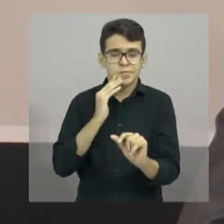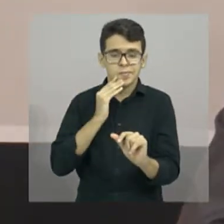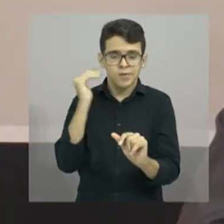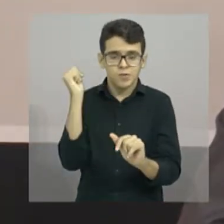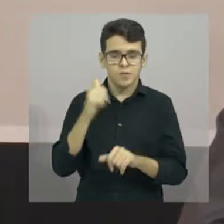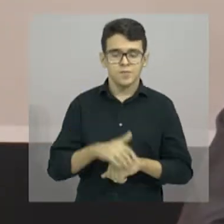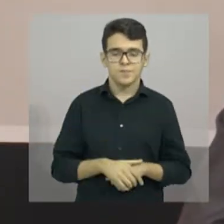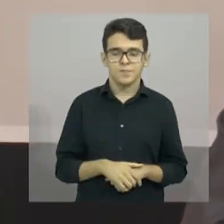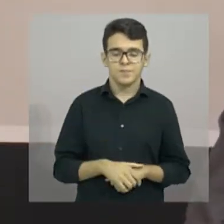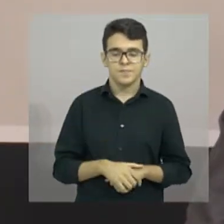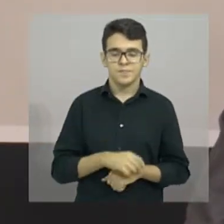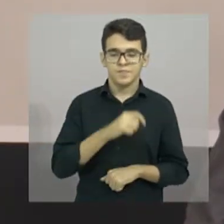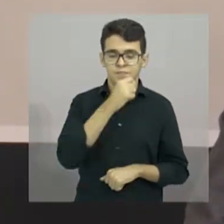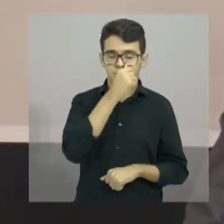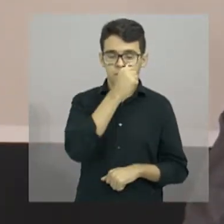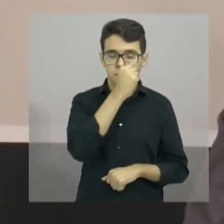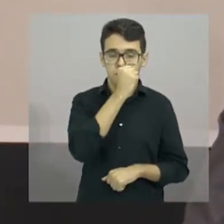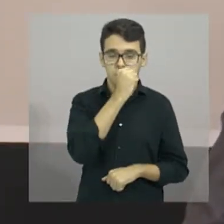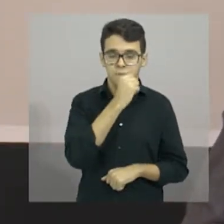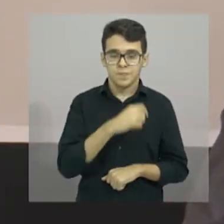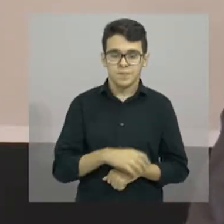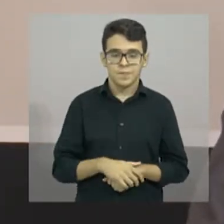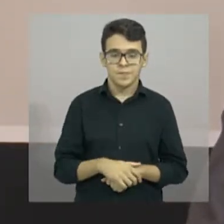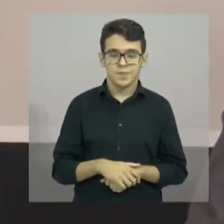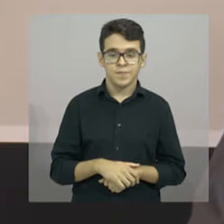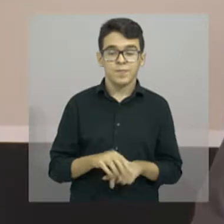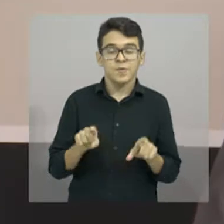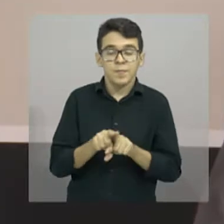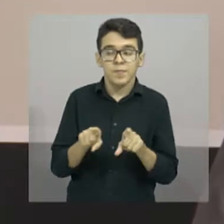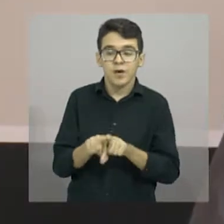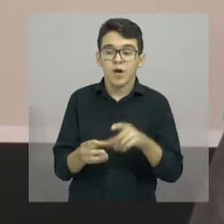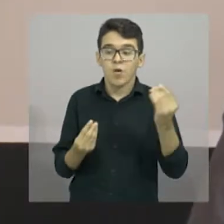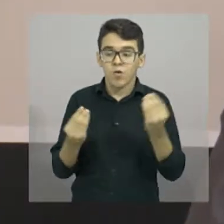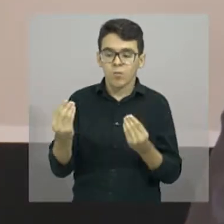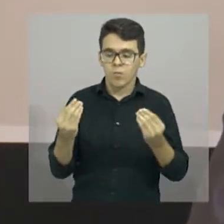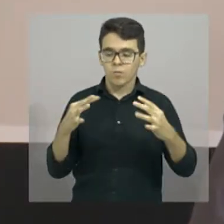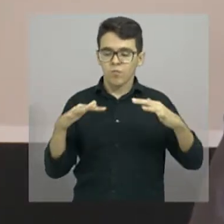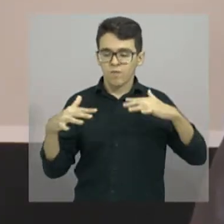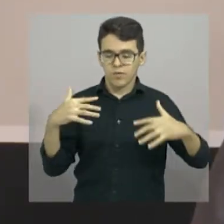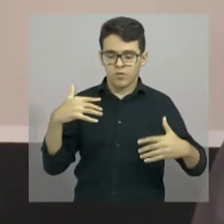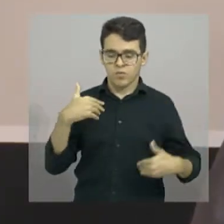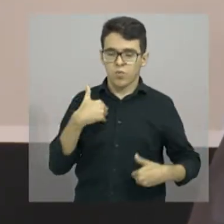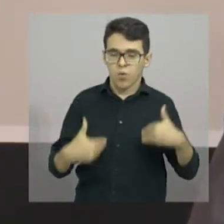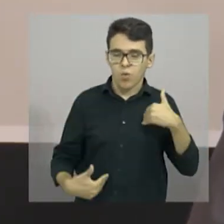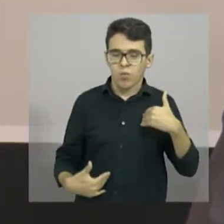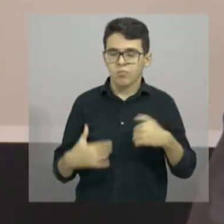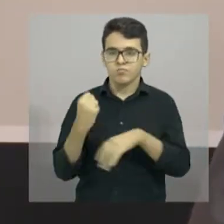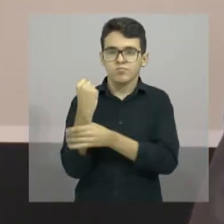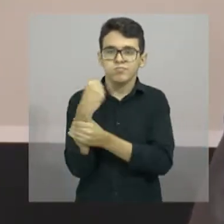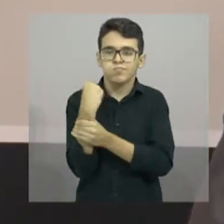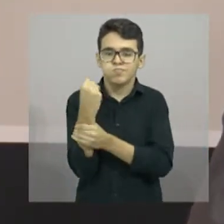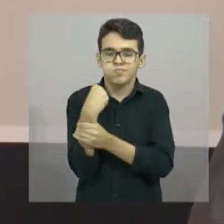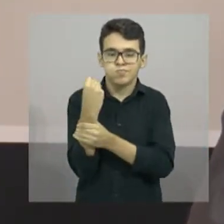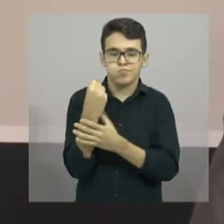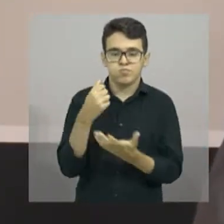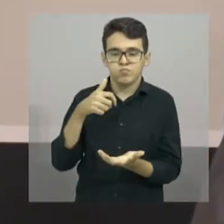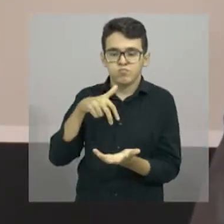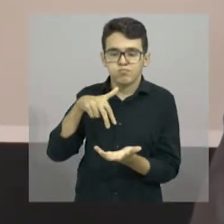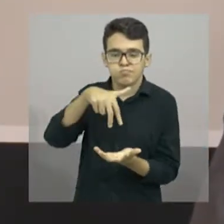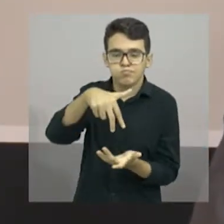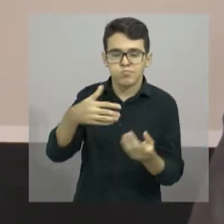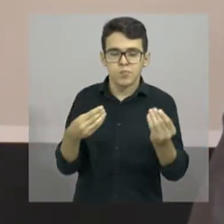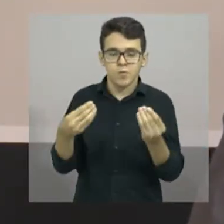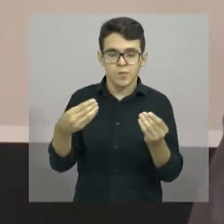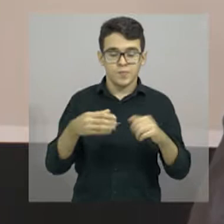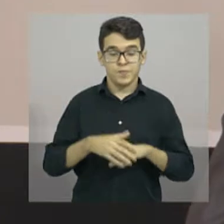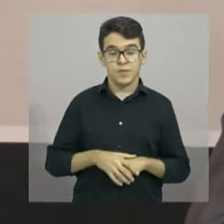mais importante aí que ela possa atuar, melhorar na mobilidade, nas articulações, certo? Na movimentação. O fisioterapeuta vai,